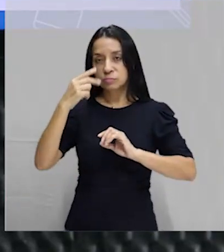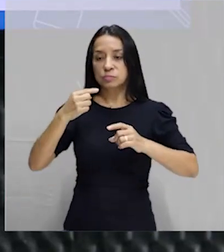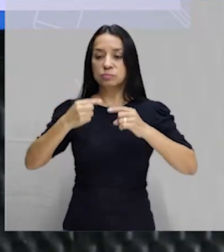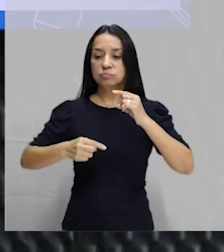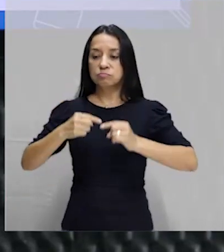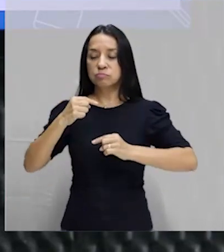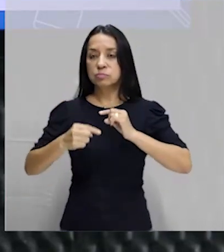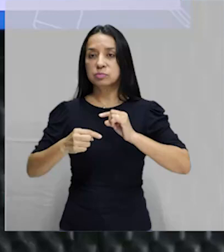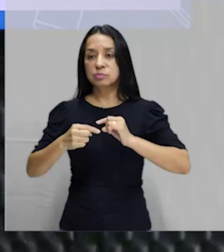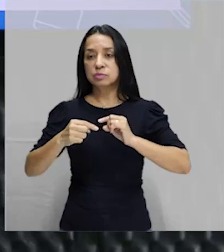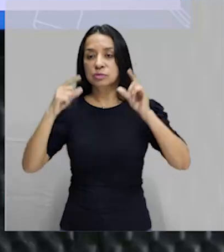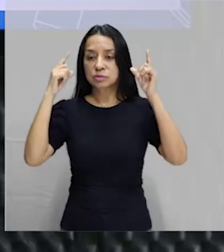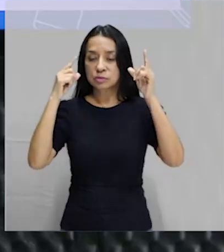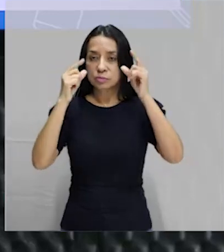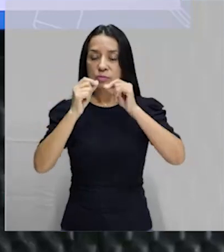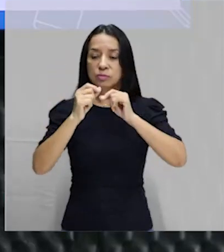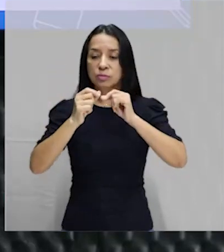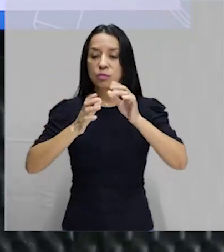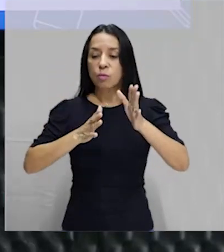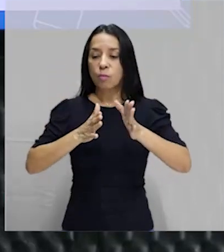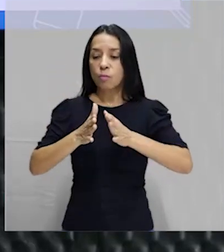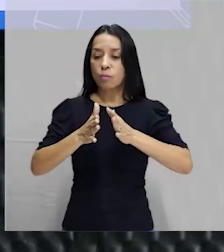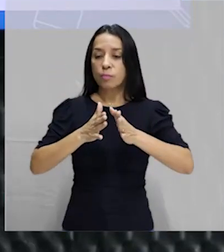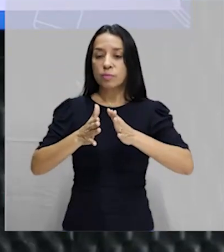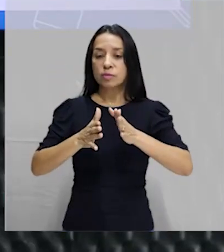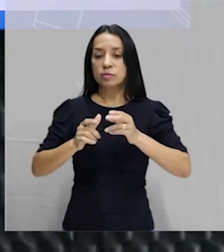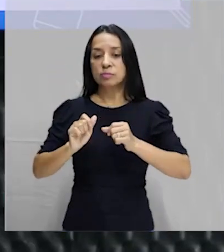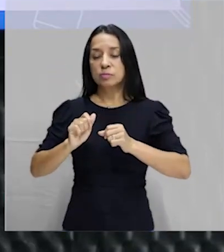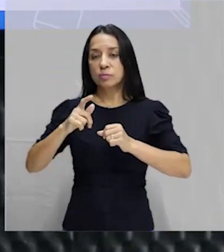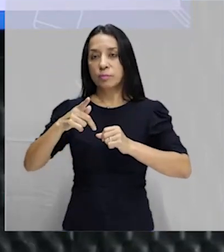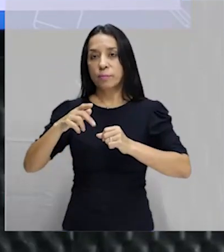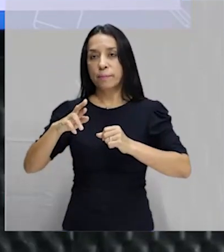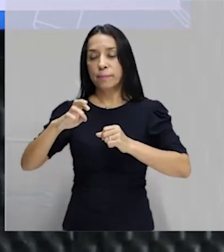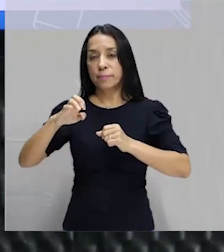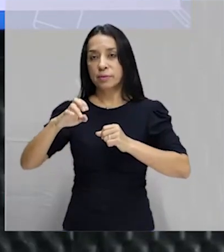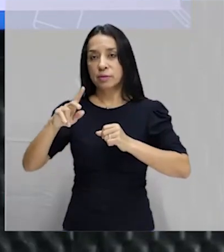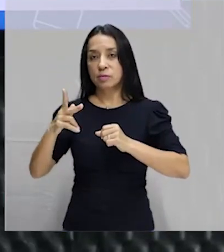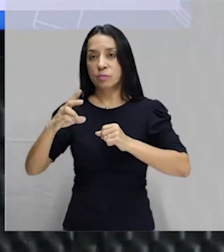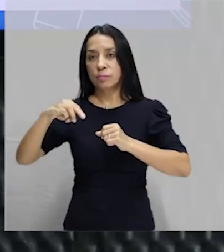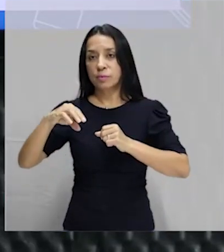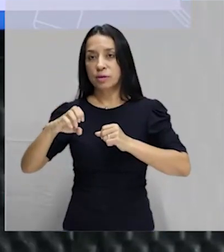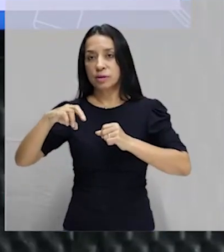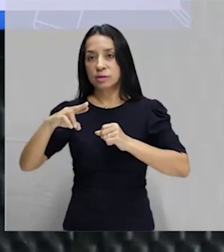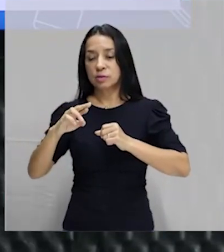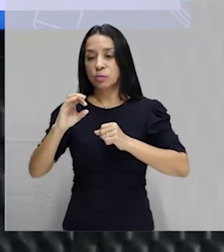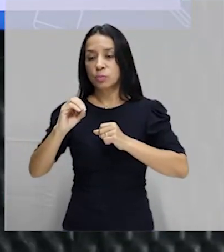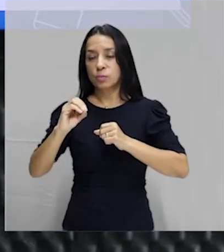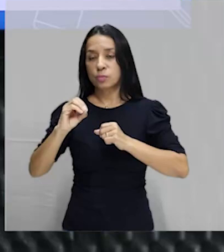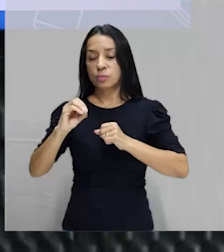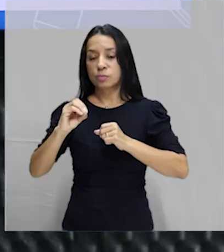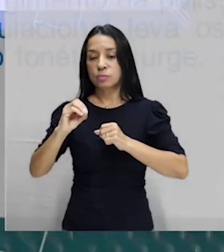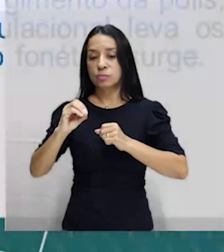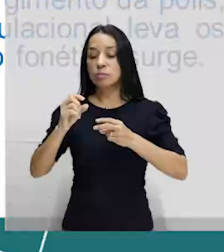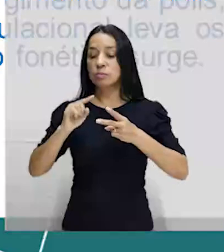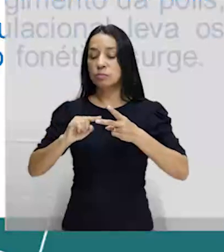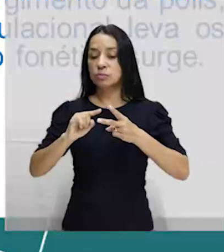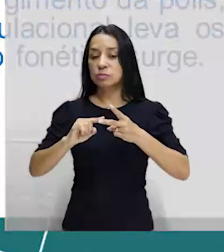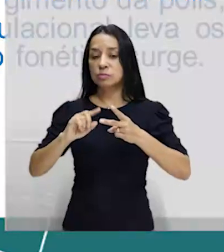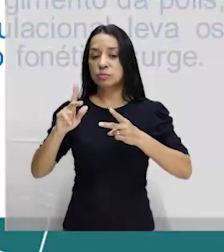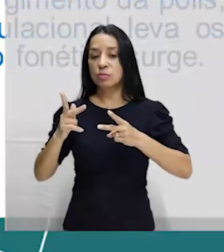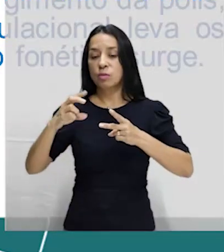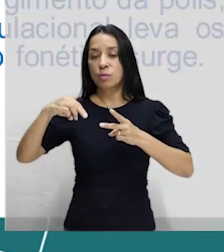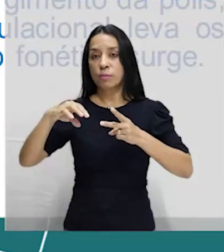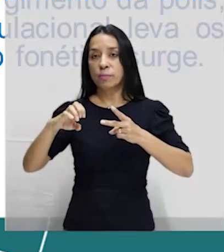dos helenos. O período pré-homérico, o período homérico, o